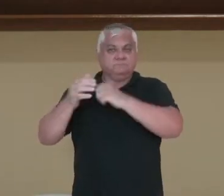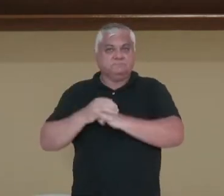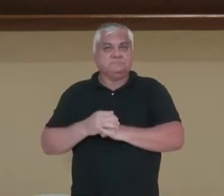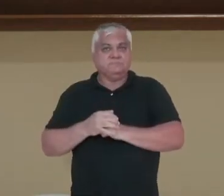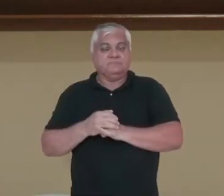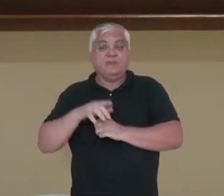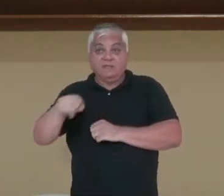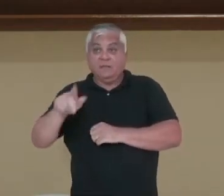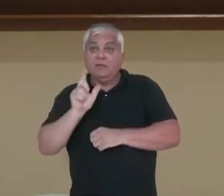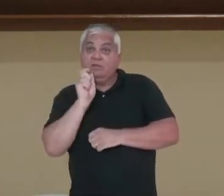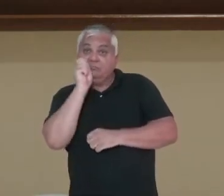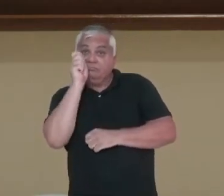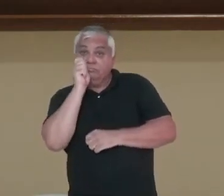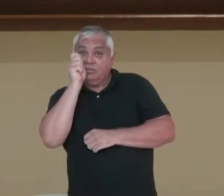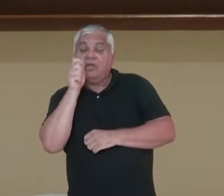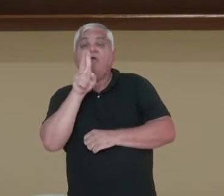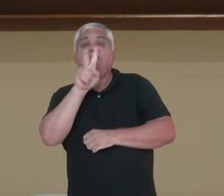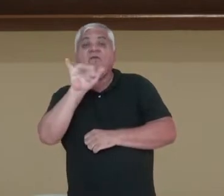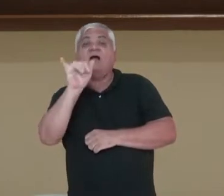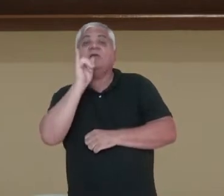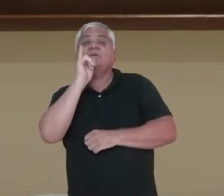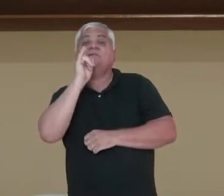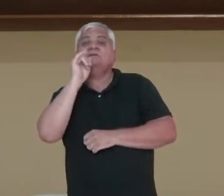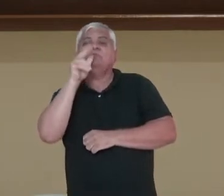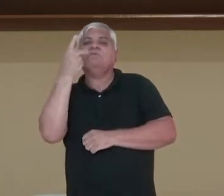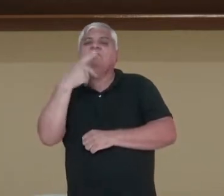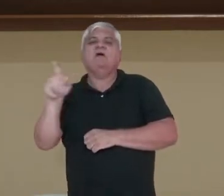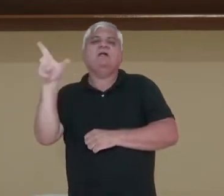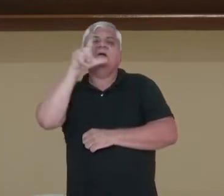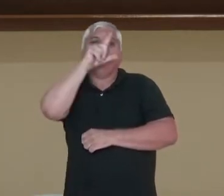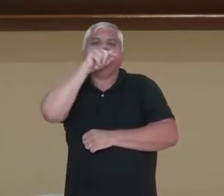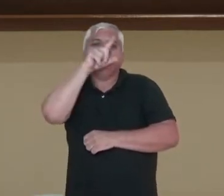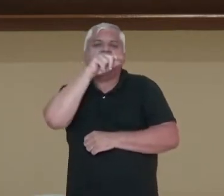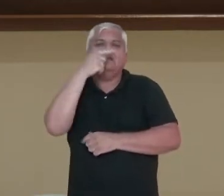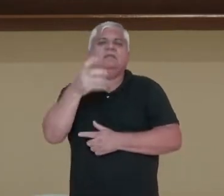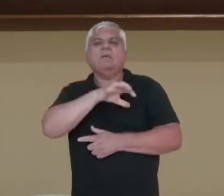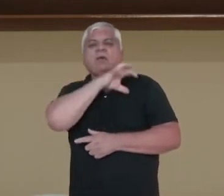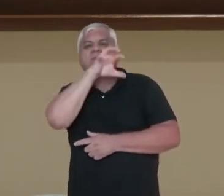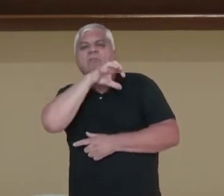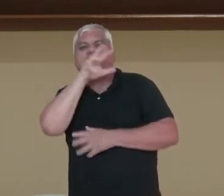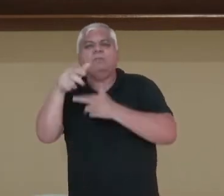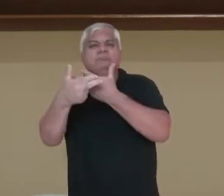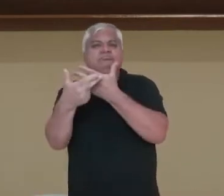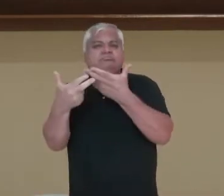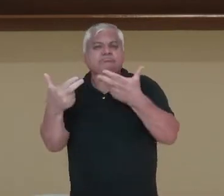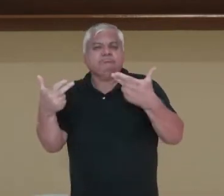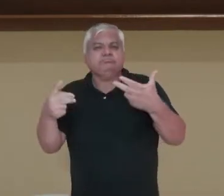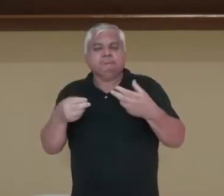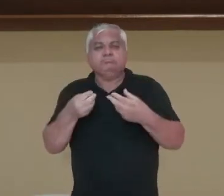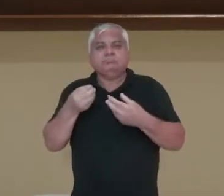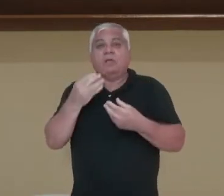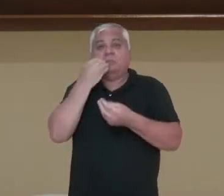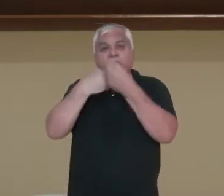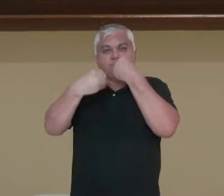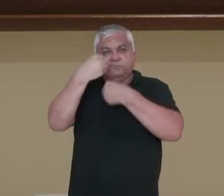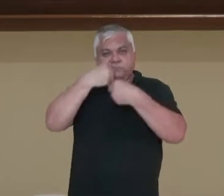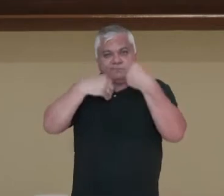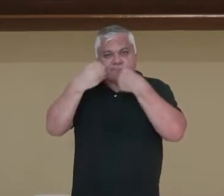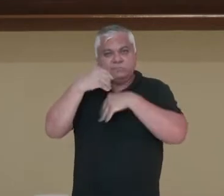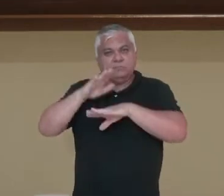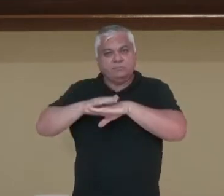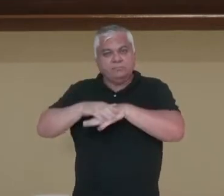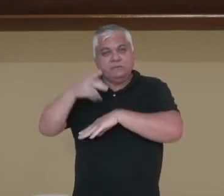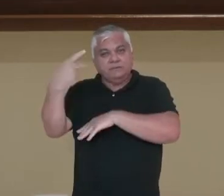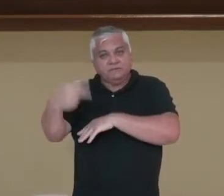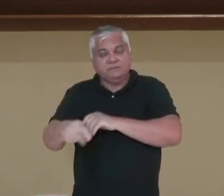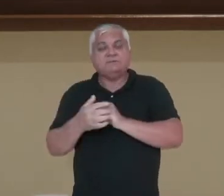desses pinhões, ele já vai servir de alimento para várias espécies de animais, certo? Para daí, né, além de tudo, né, algumas